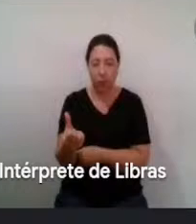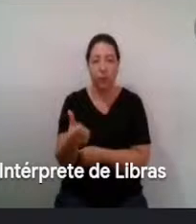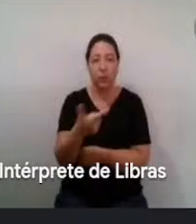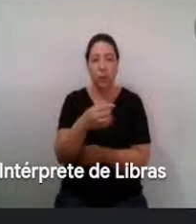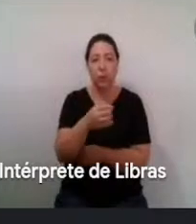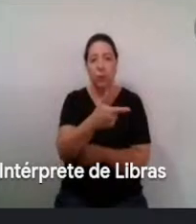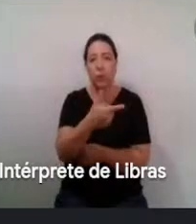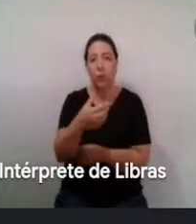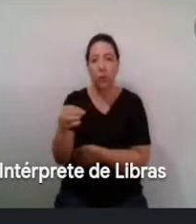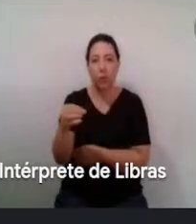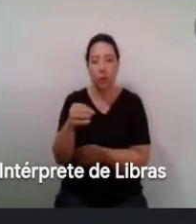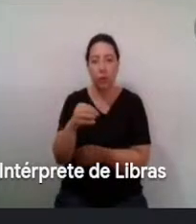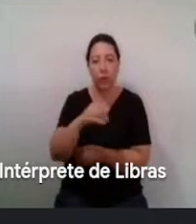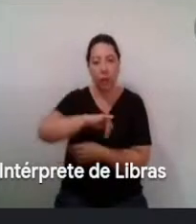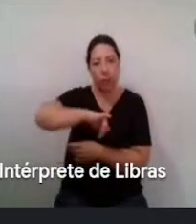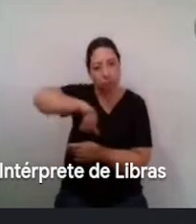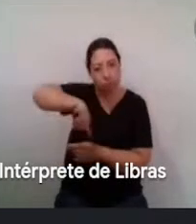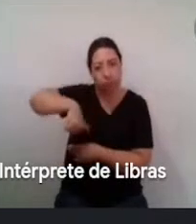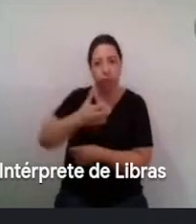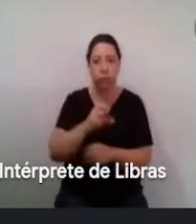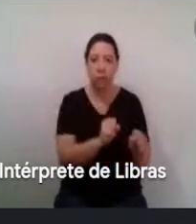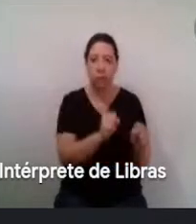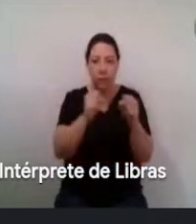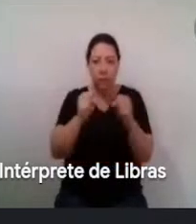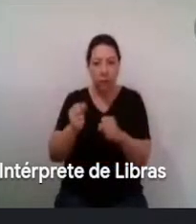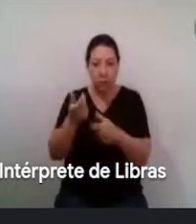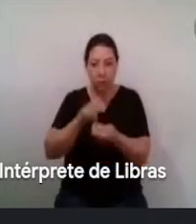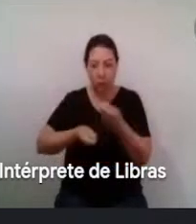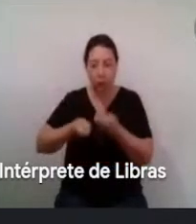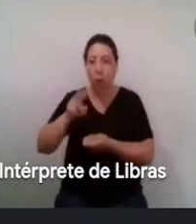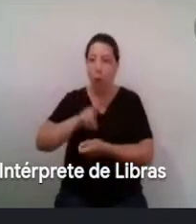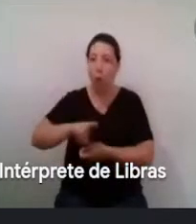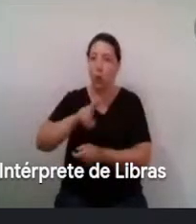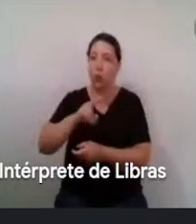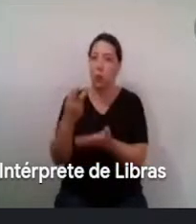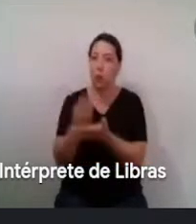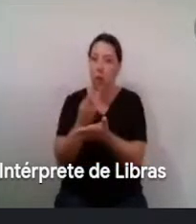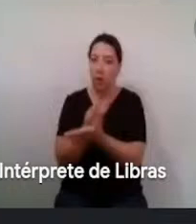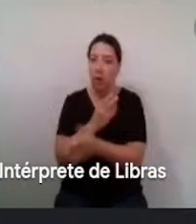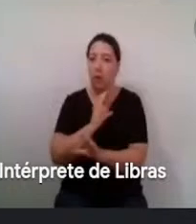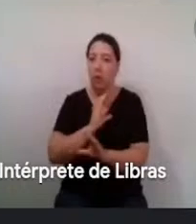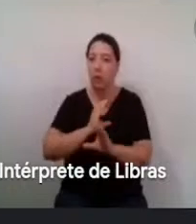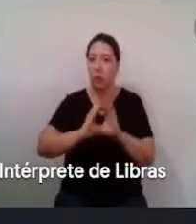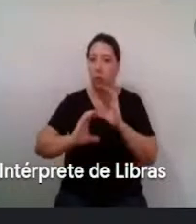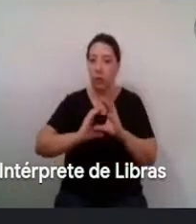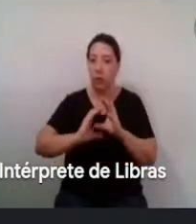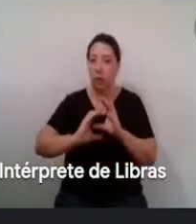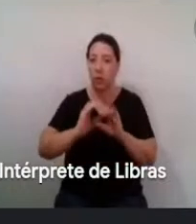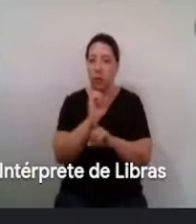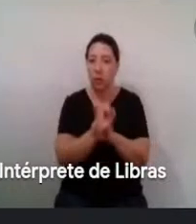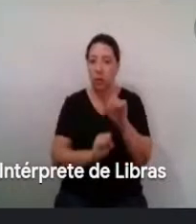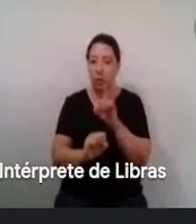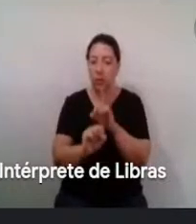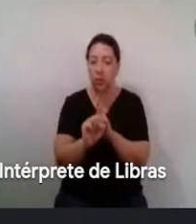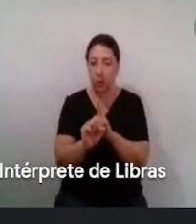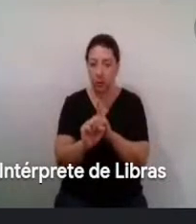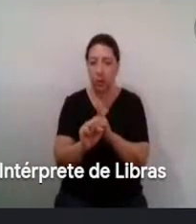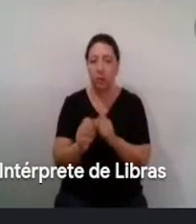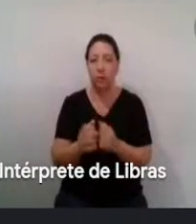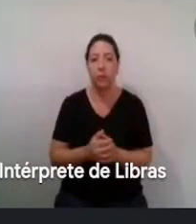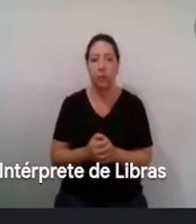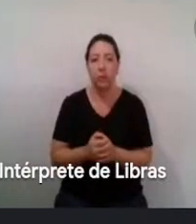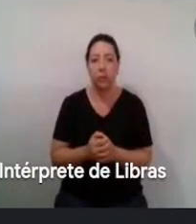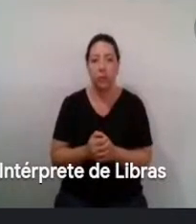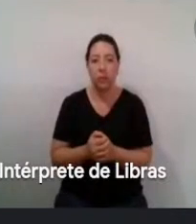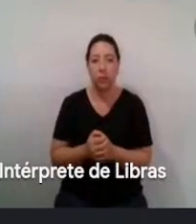Abuso de poder econômico, abuso de uso indevido de meio de comunicação social e captação ilícita de sufrágio. A origem